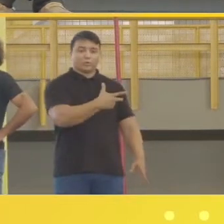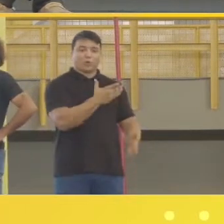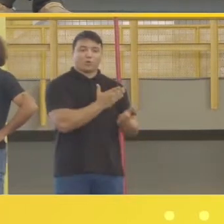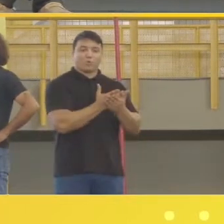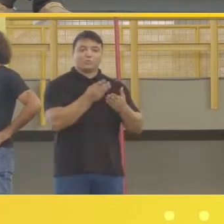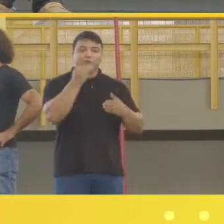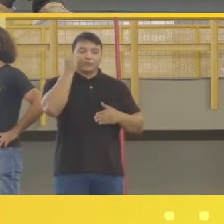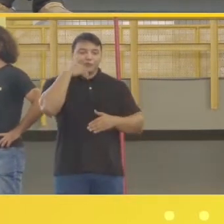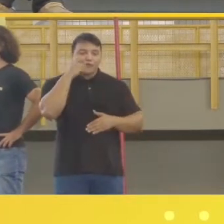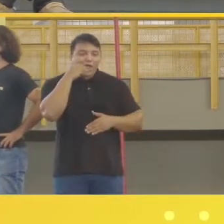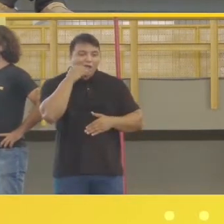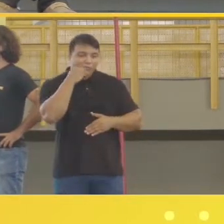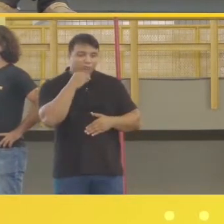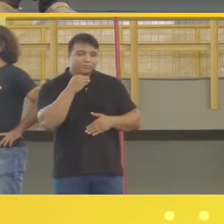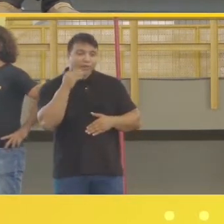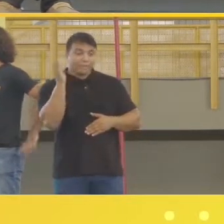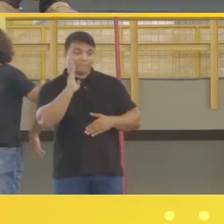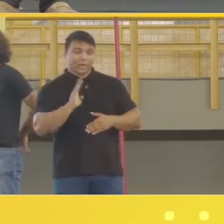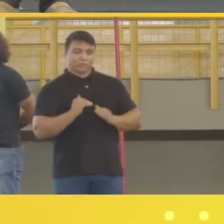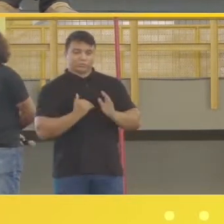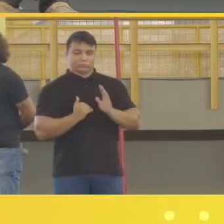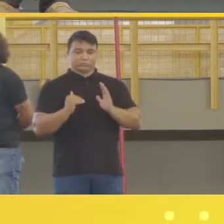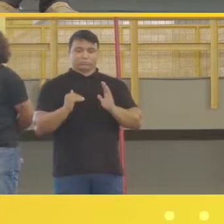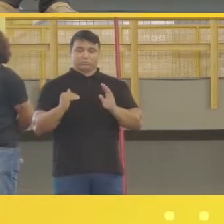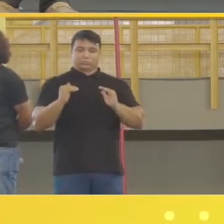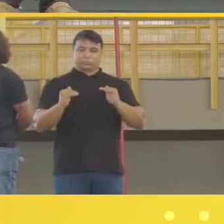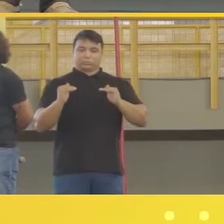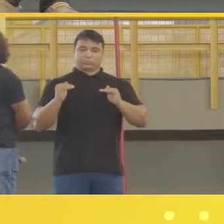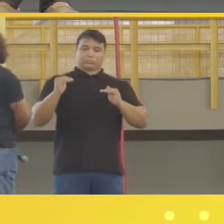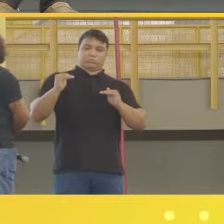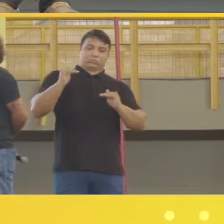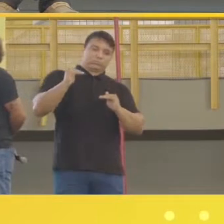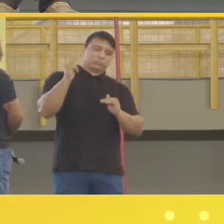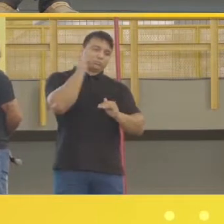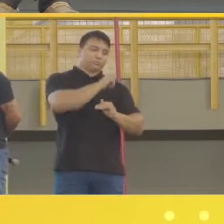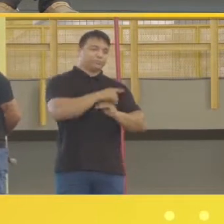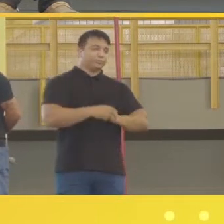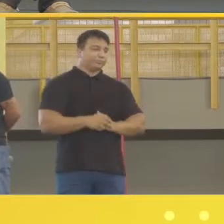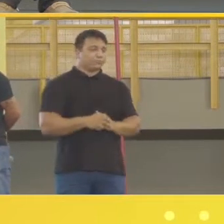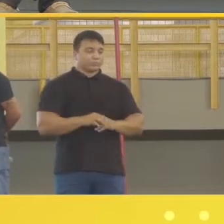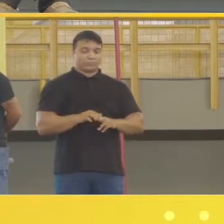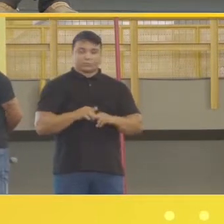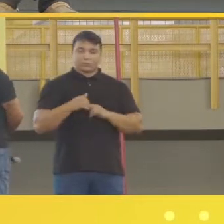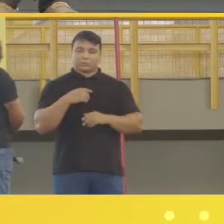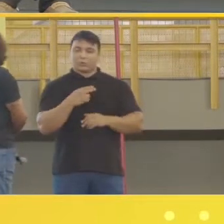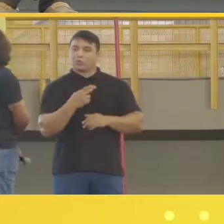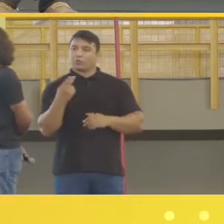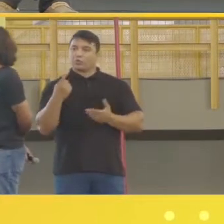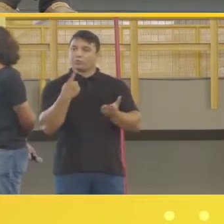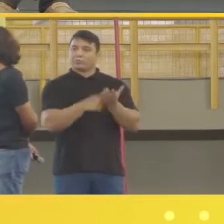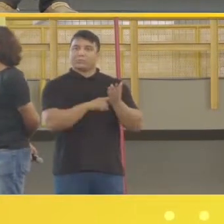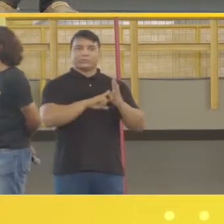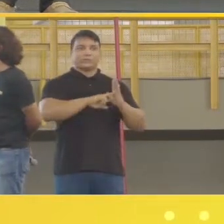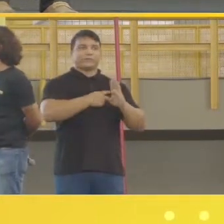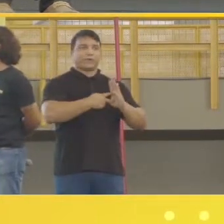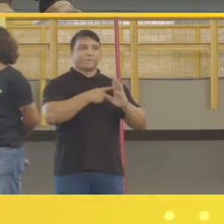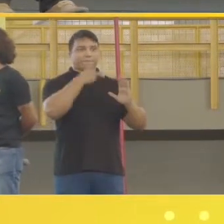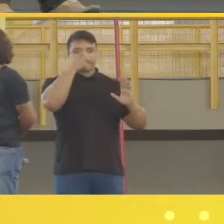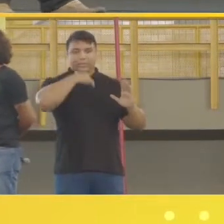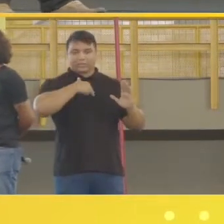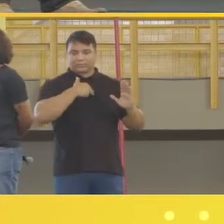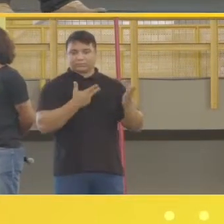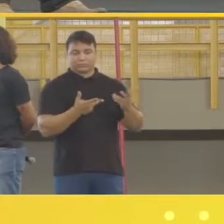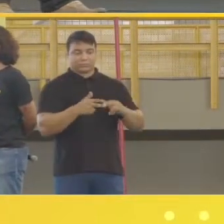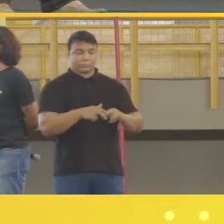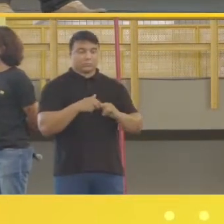pacto colonial aí, vocês vão de cara. Então o que é que o Enem faz? Bota um nome diferente com o mesmo significado. O que é